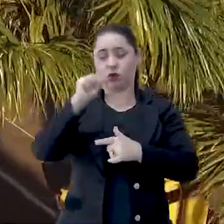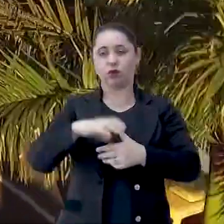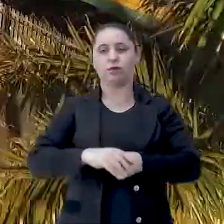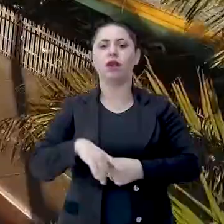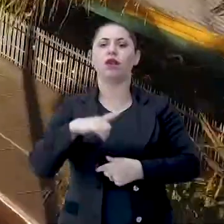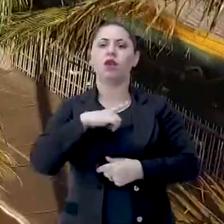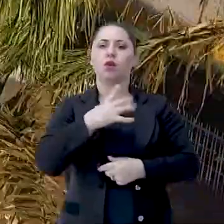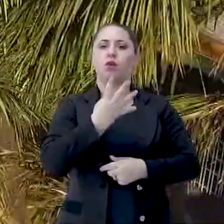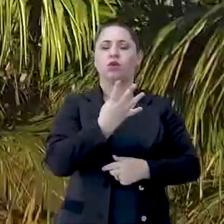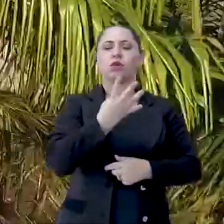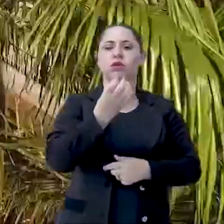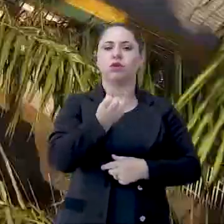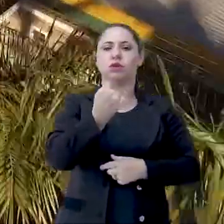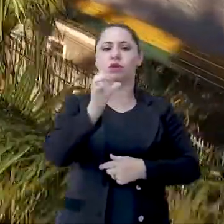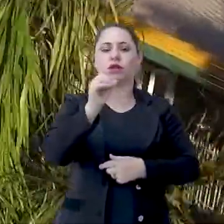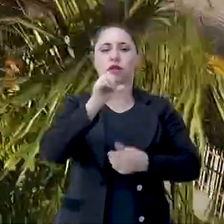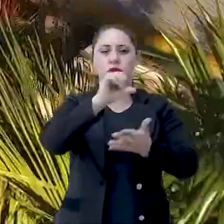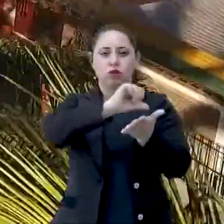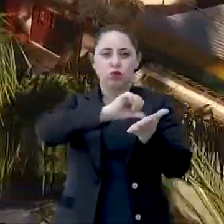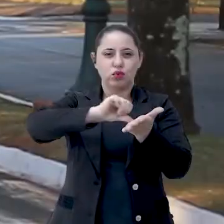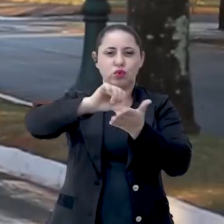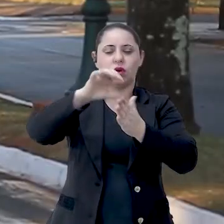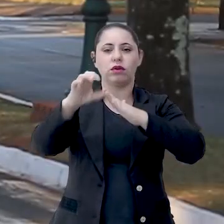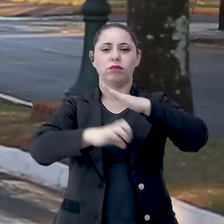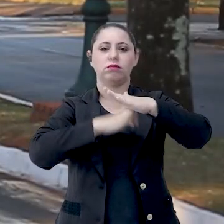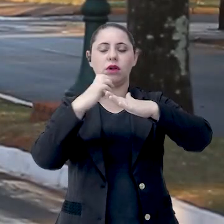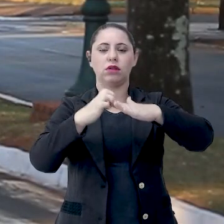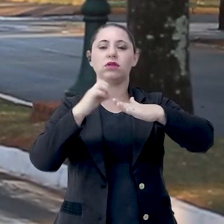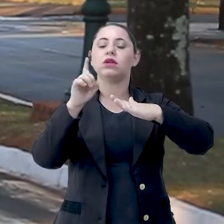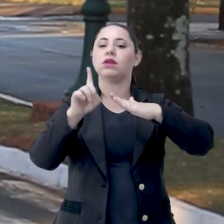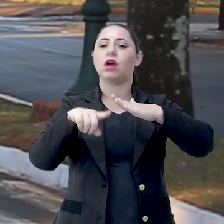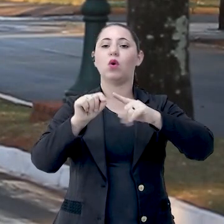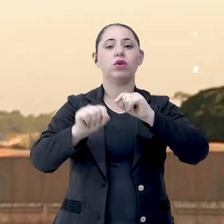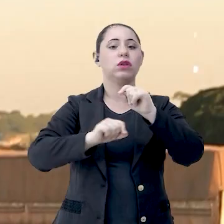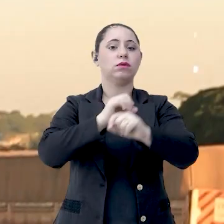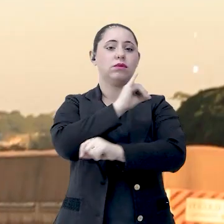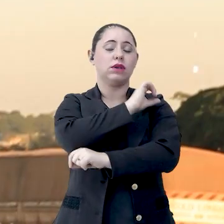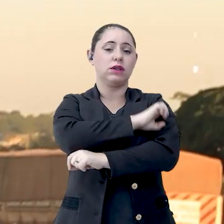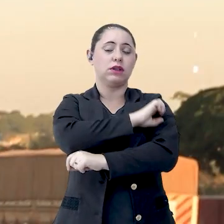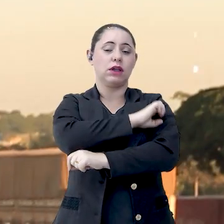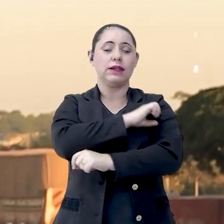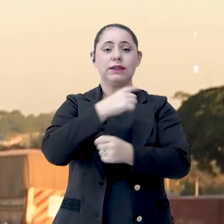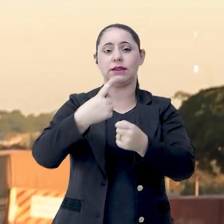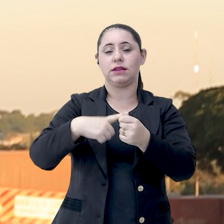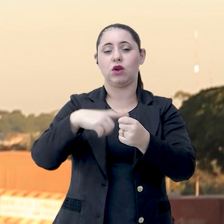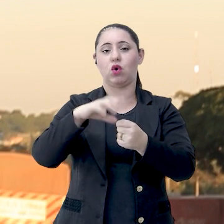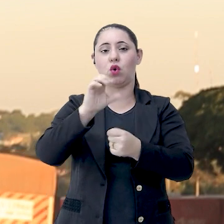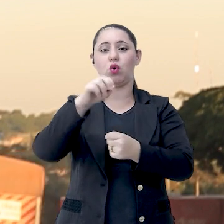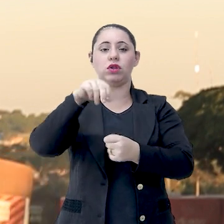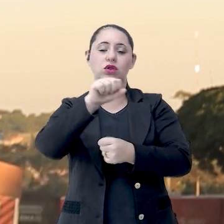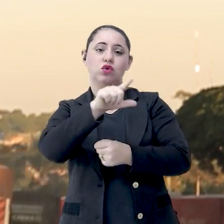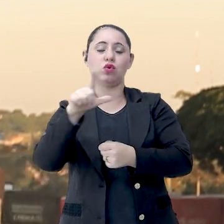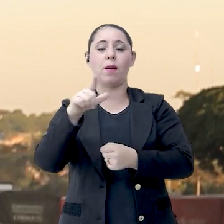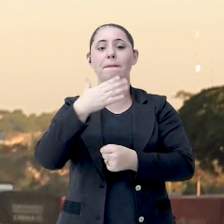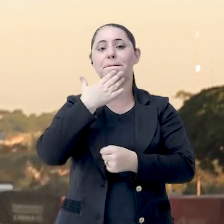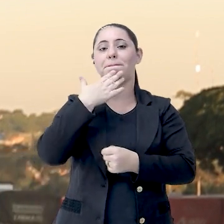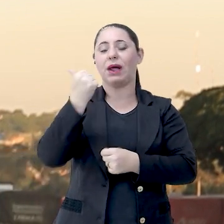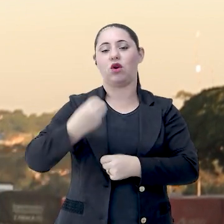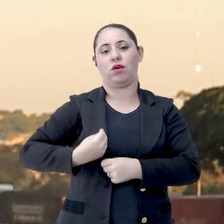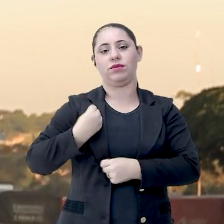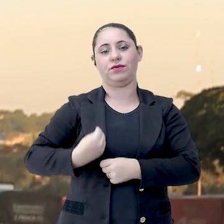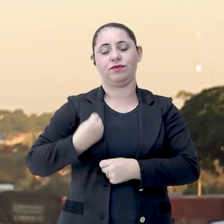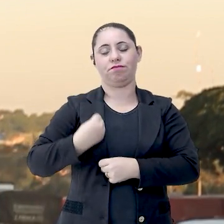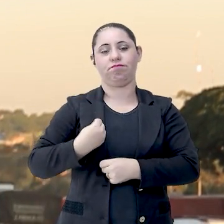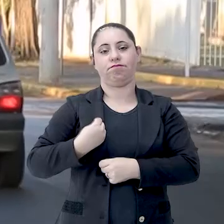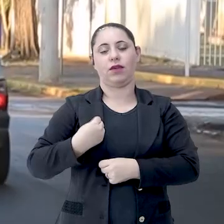de 17 milhões de reais e federal um pouco mais de 24 milhões alimentaram os cofres